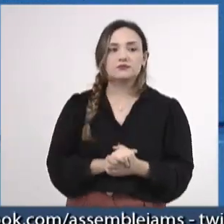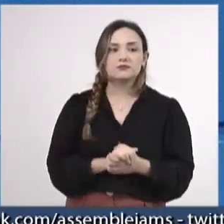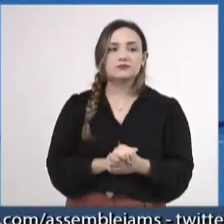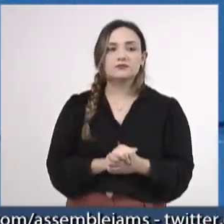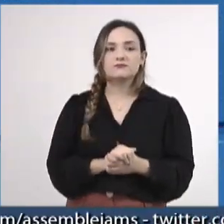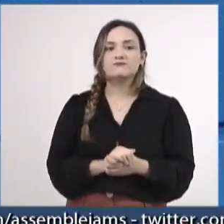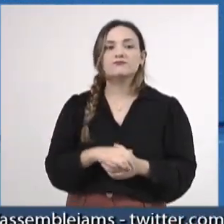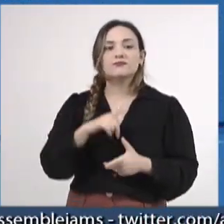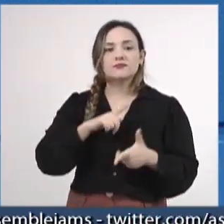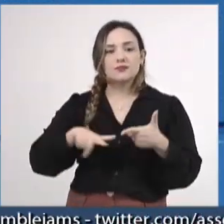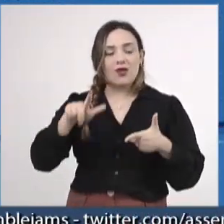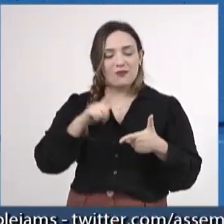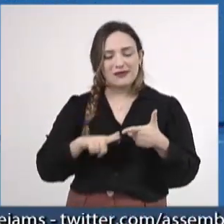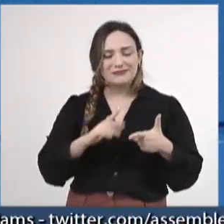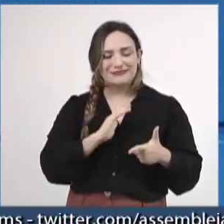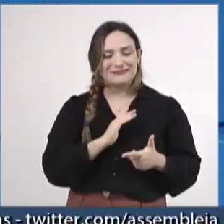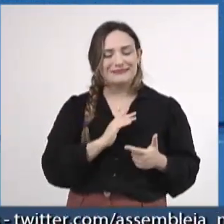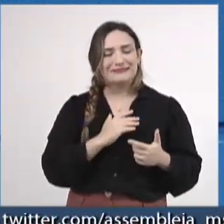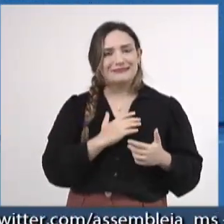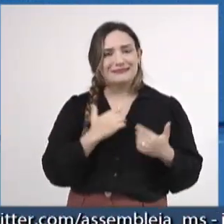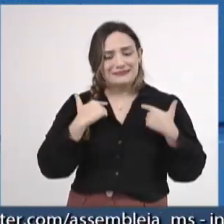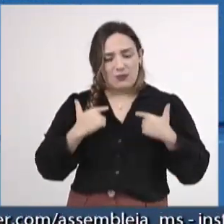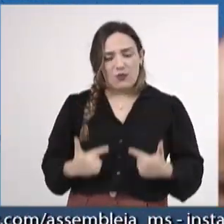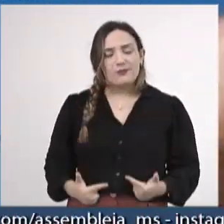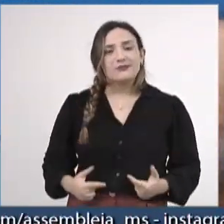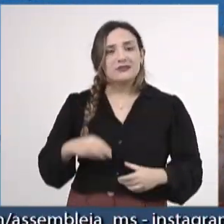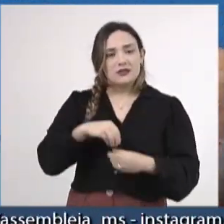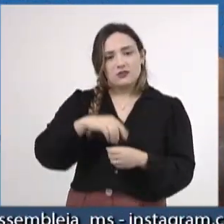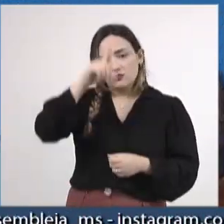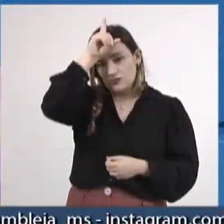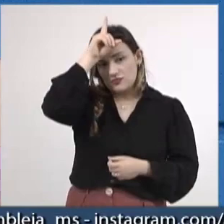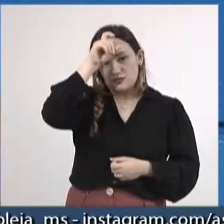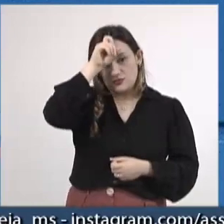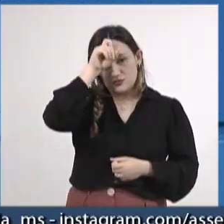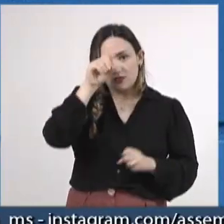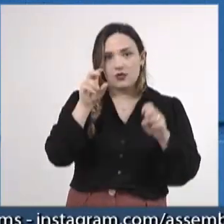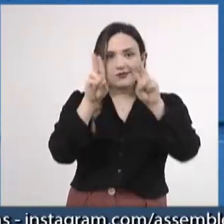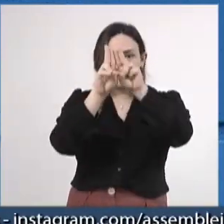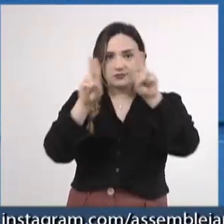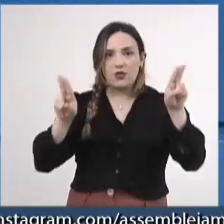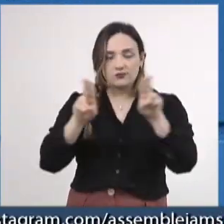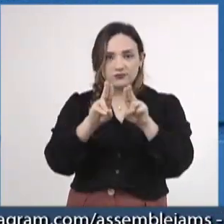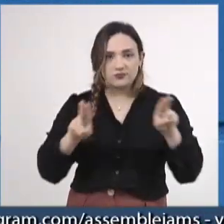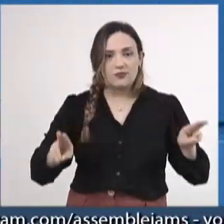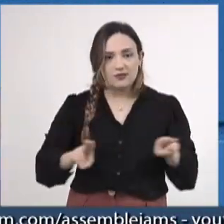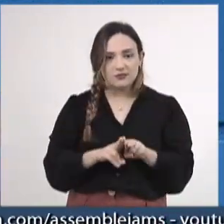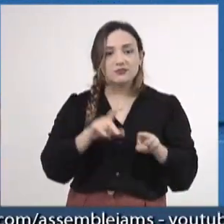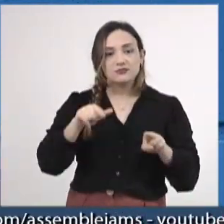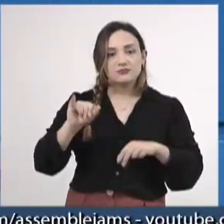complicação do seu estado Clínico ocorrido hospital da Unimed